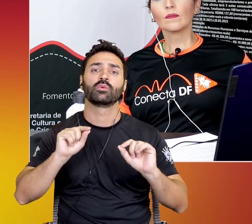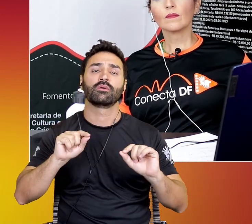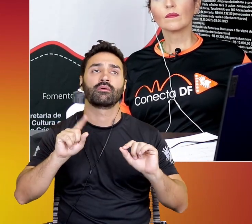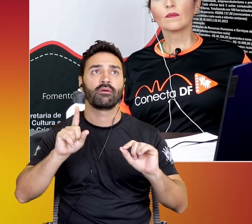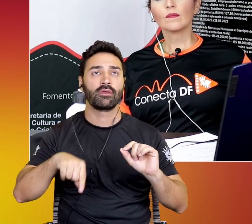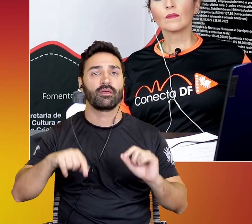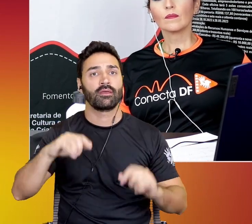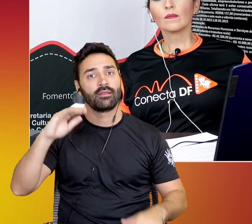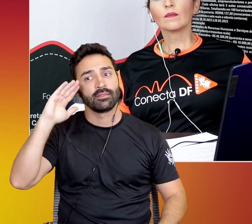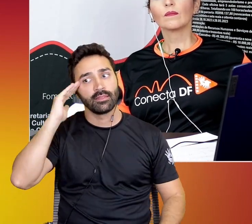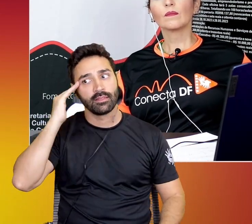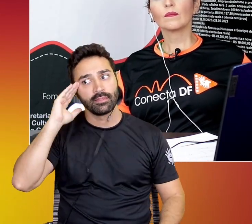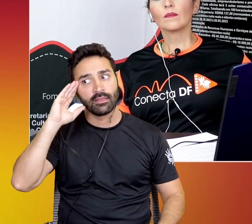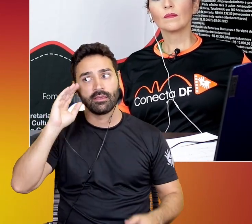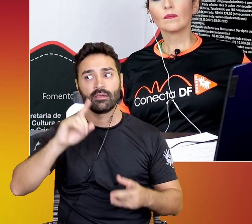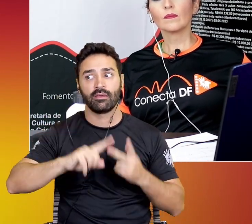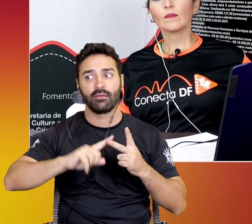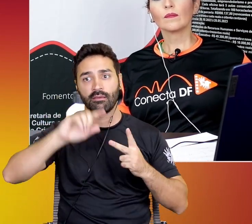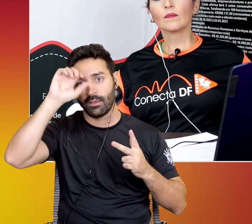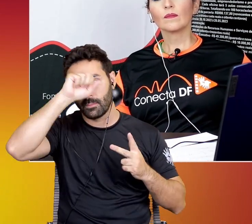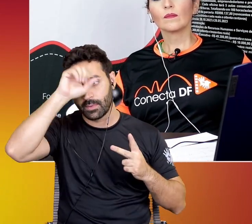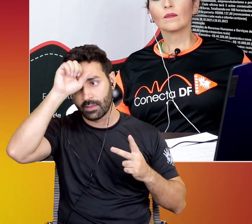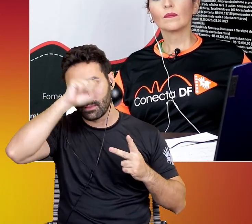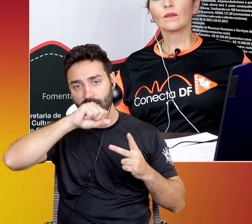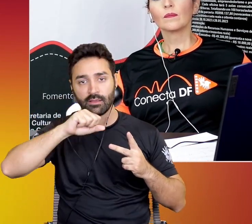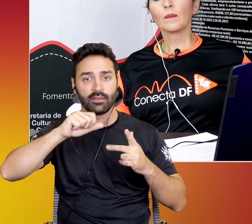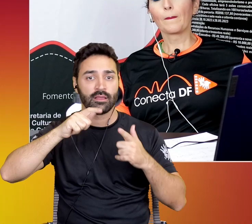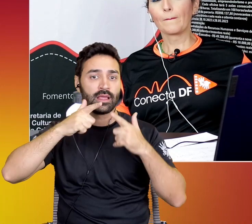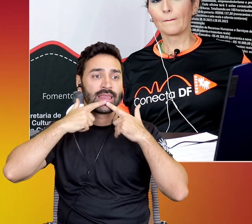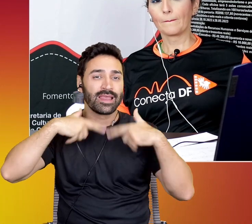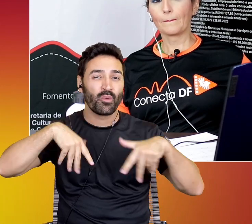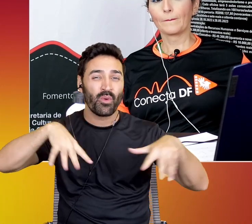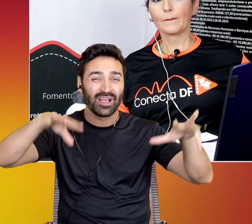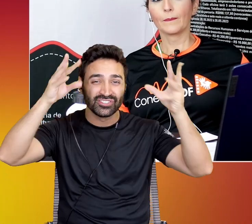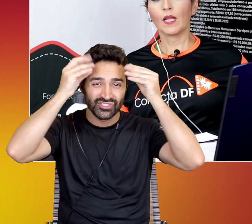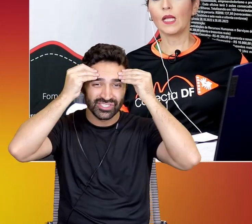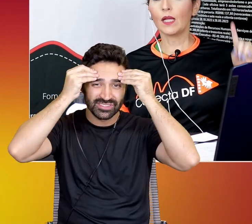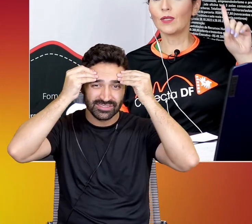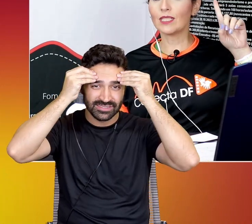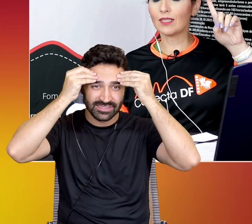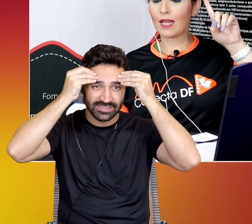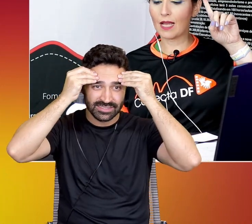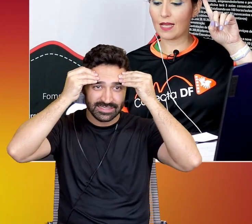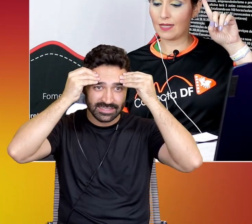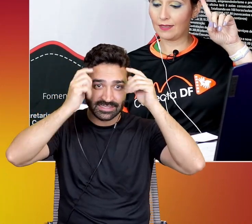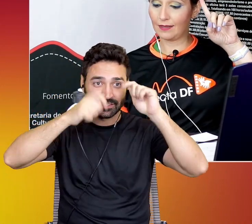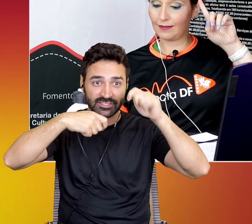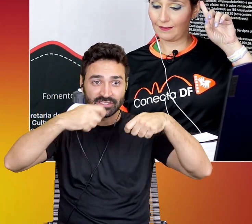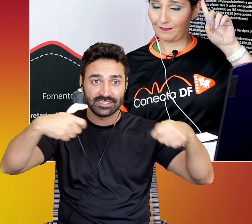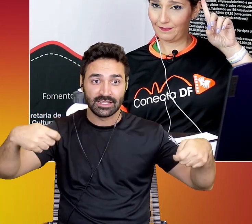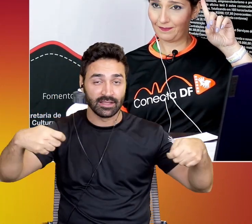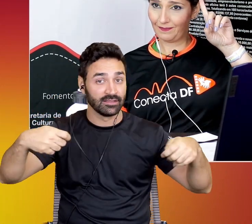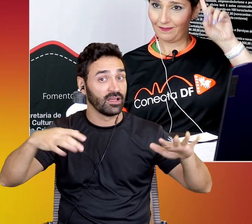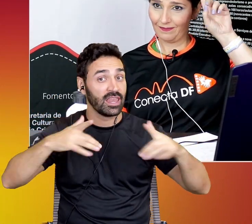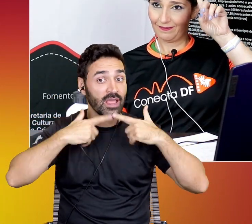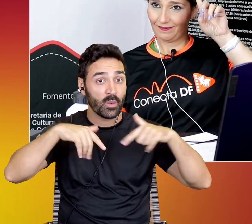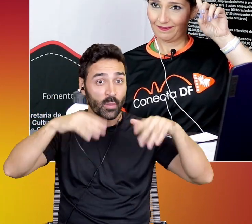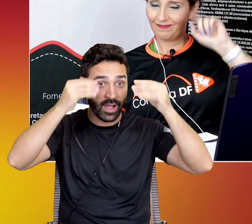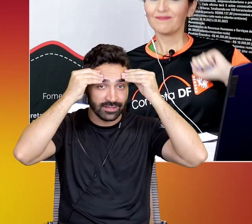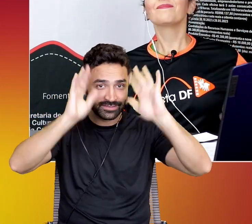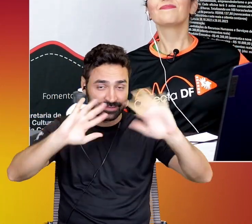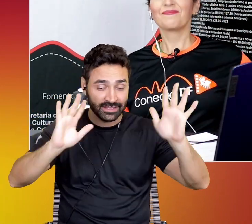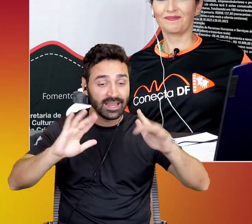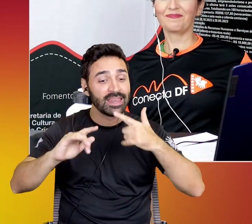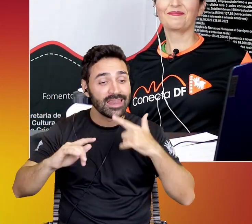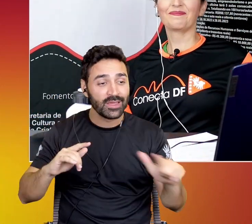compreender, aprender a linguagem de sinais. Língua de sinais. Desculpe,